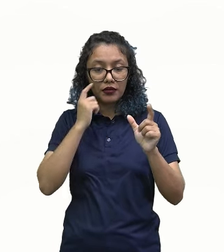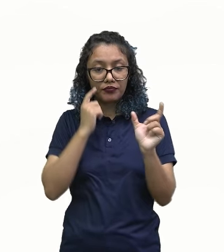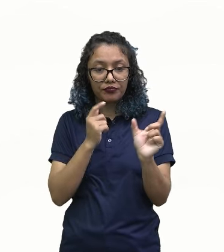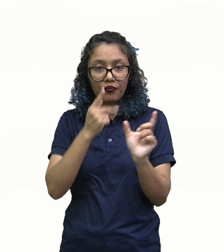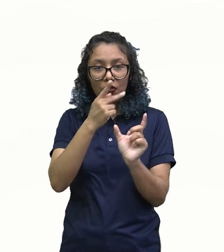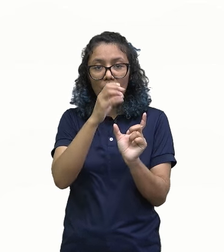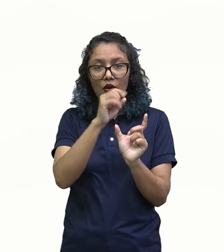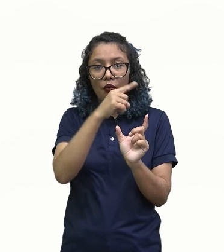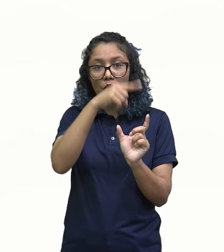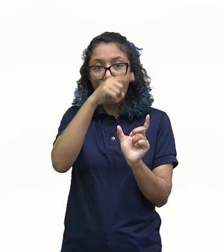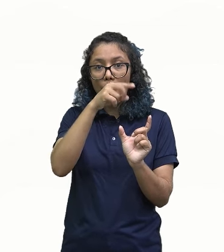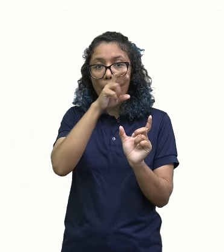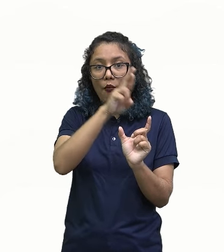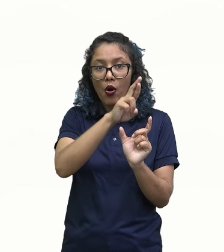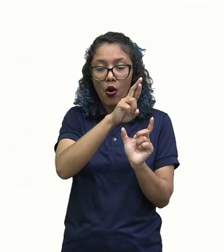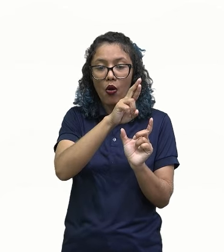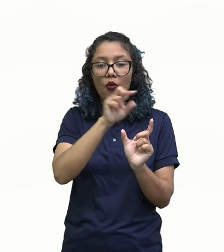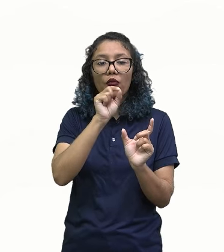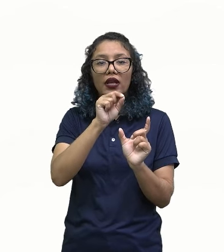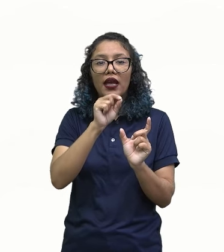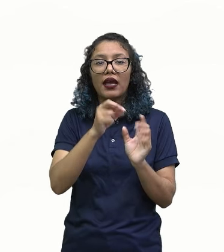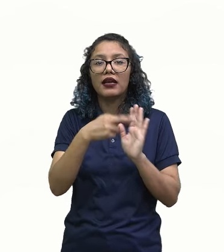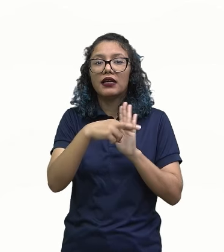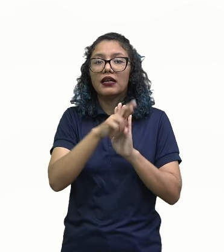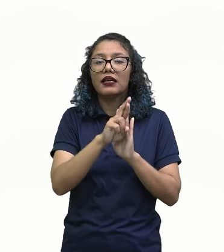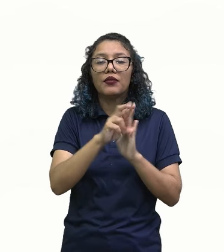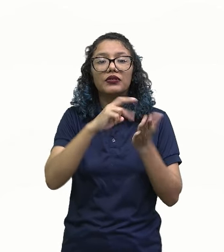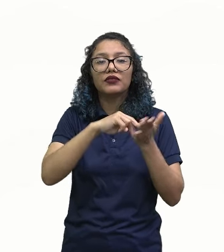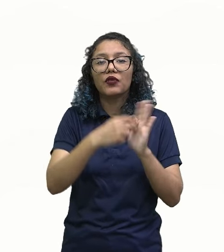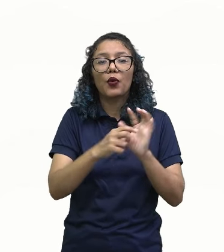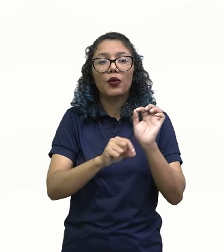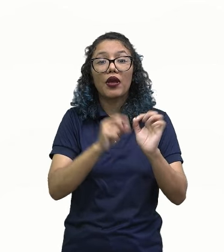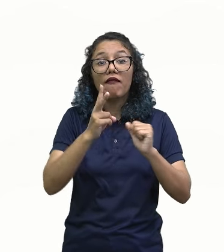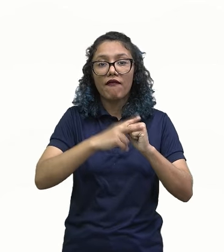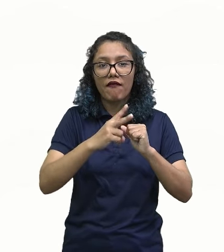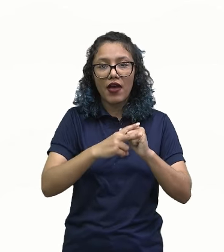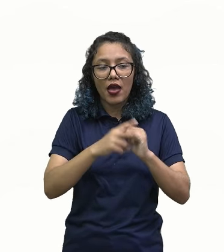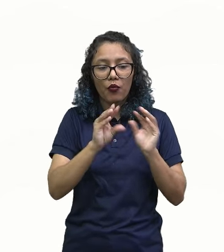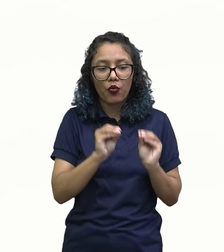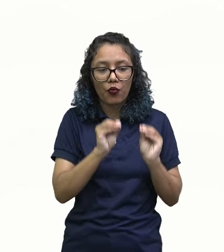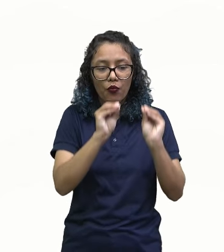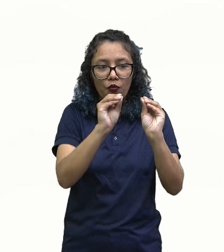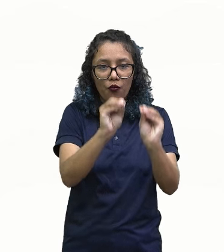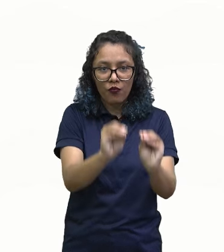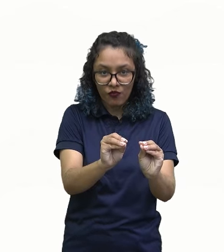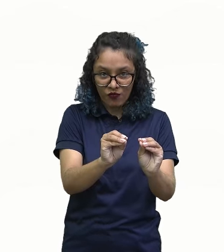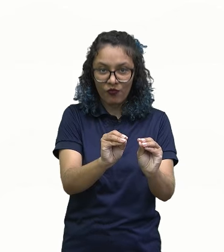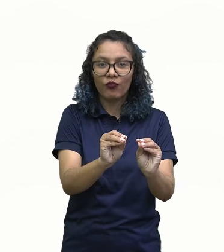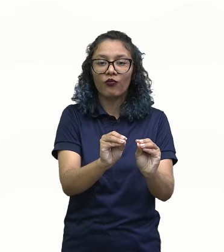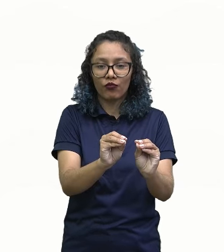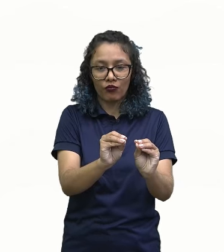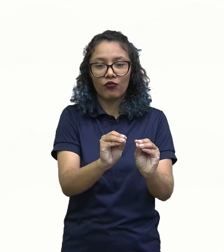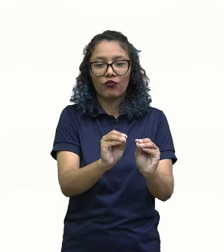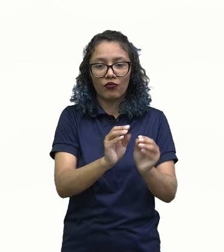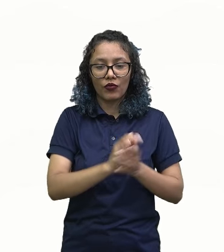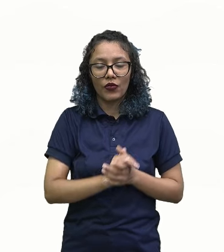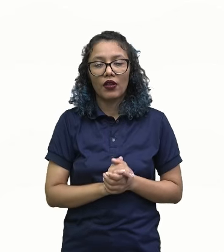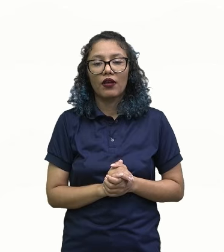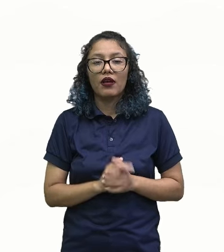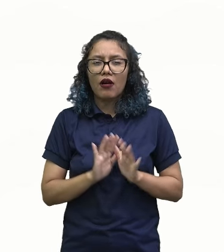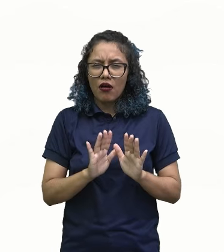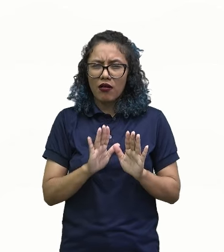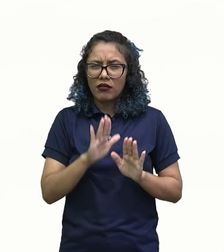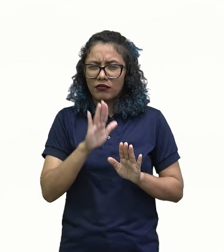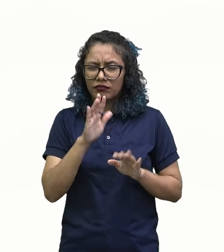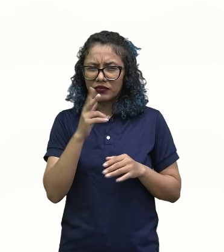pôr o livro aqui, já é o verbo pôr mesmo, de colocar. creio que no português brasileiro,